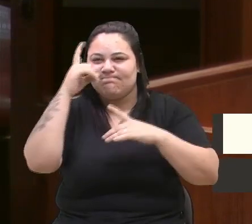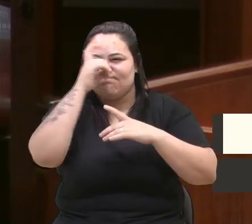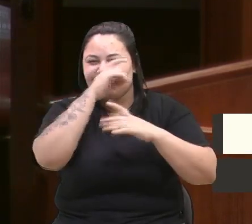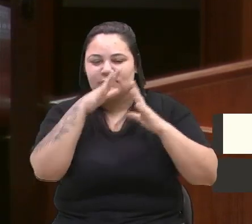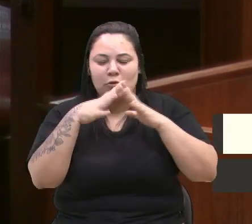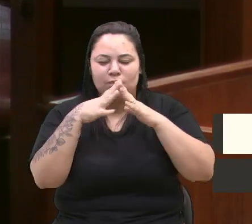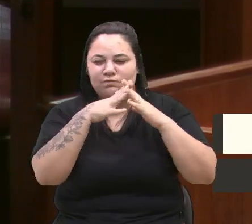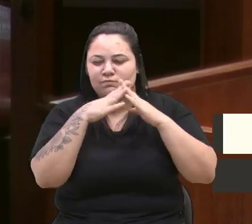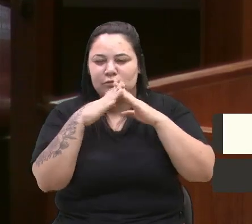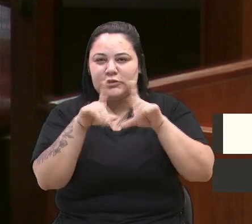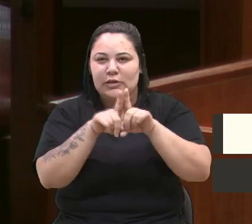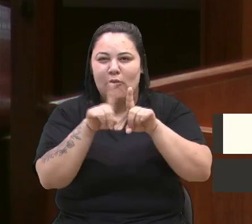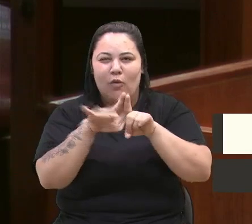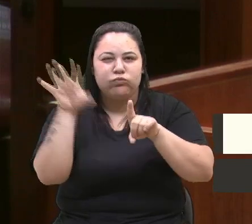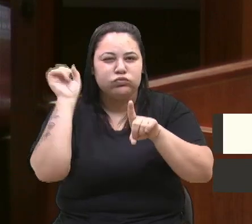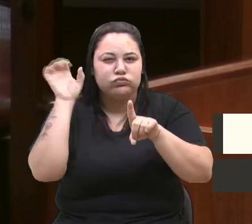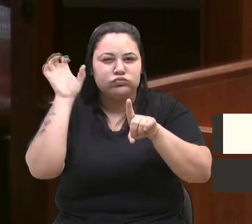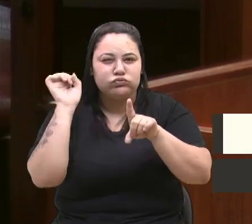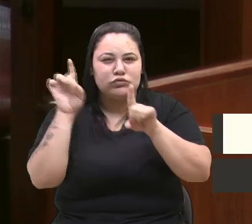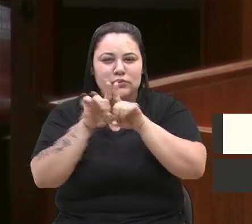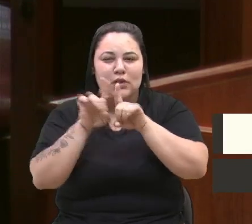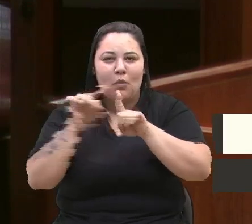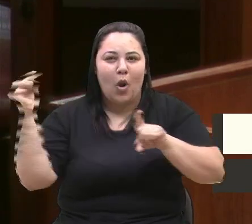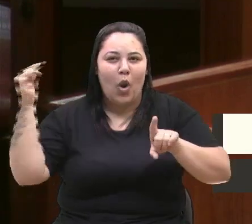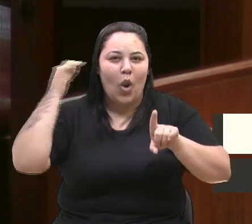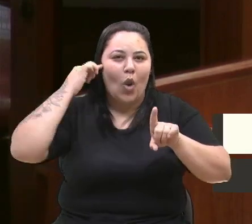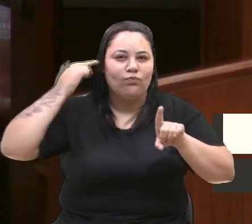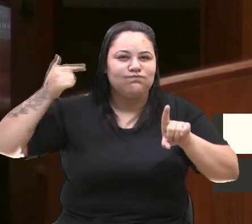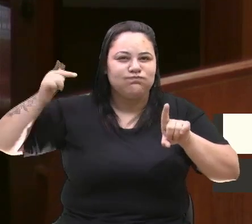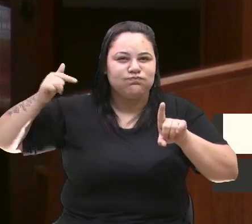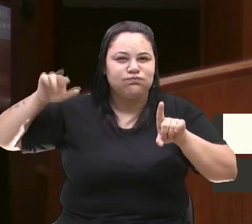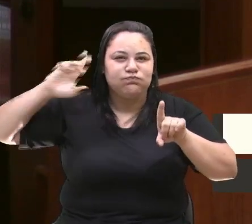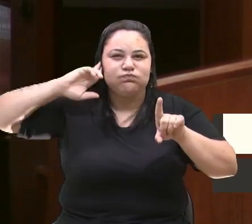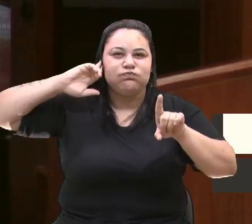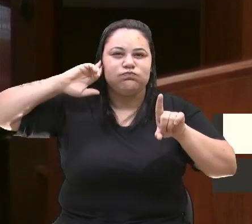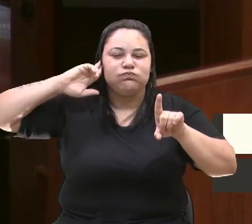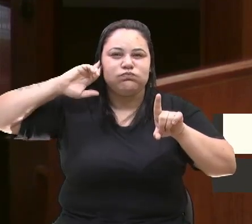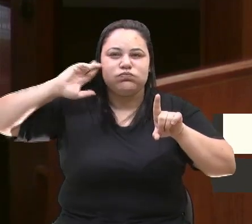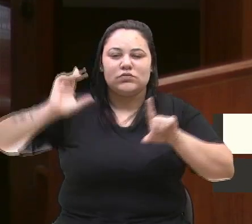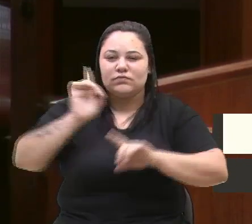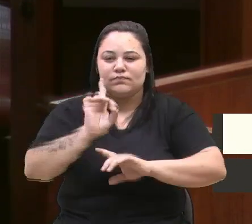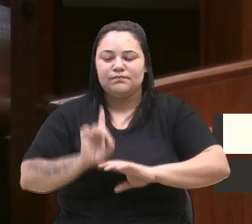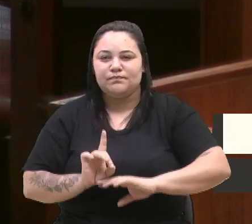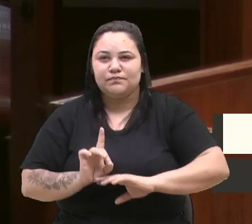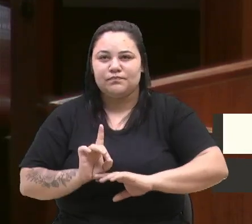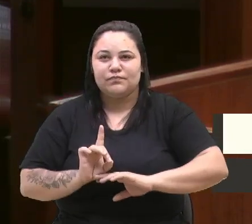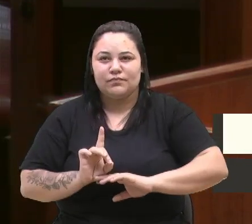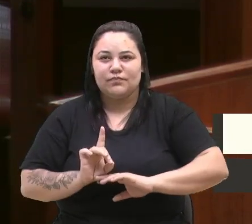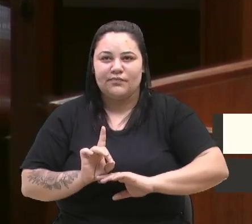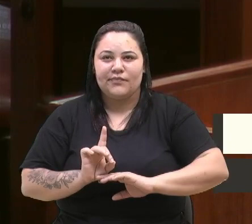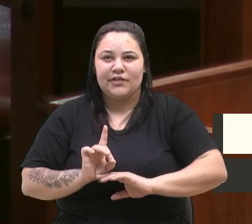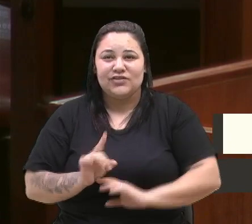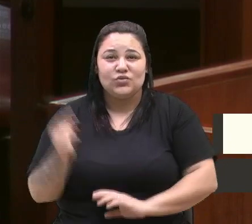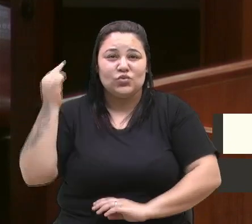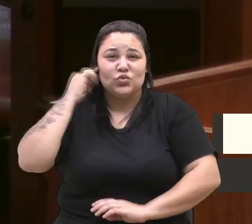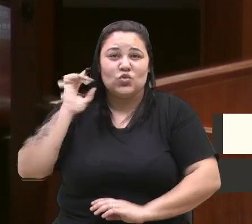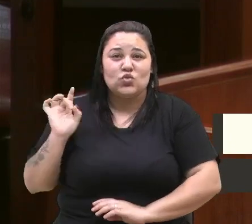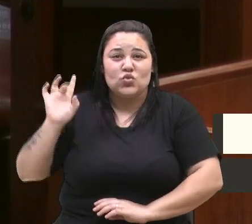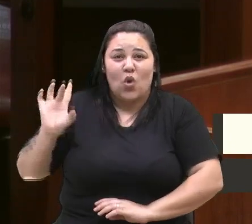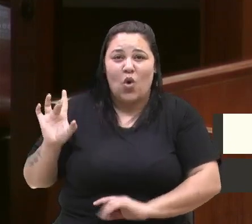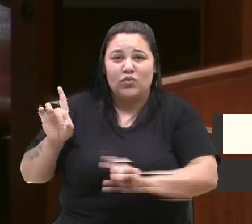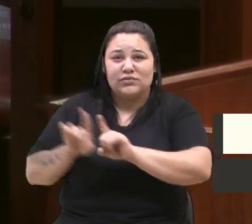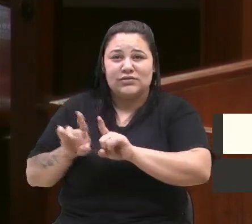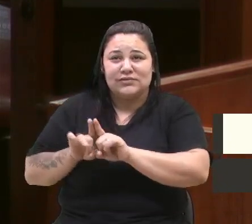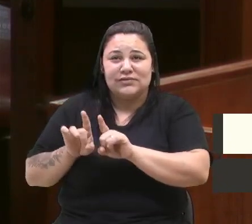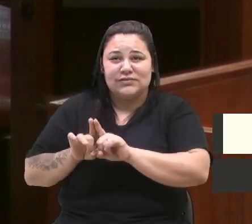e os sons vindos na direção do ouvido deficiente. A deficiência auditiva unilateral, por interferir sensorial